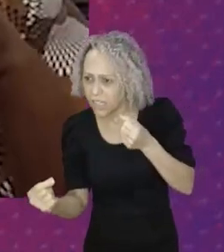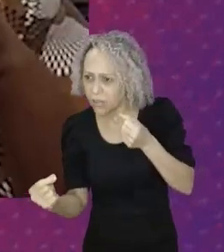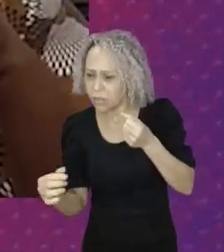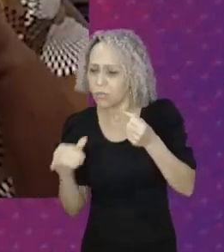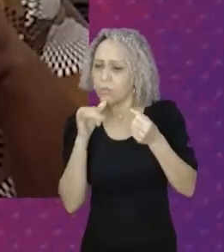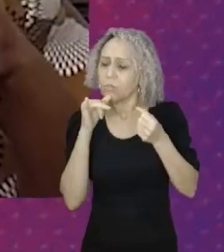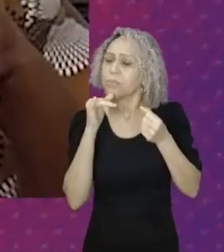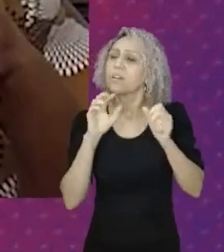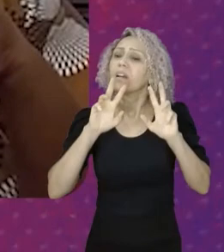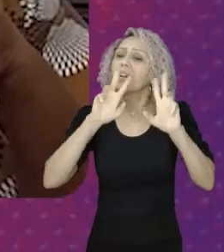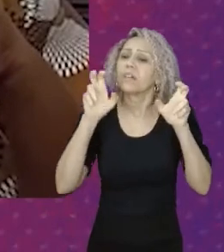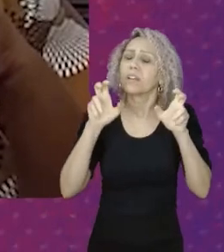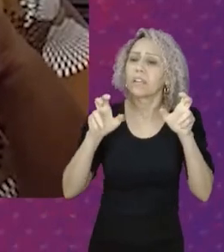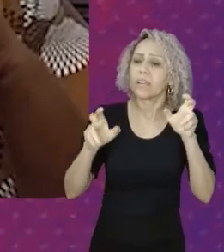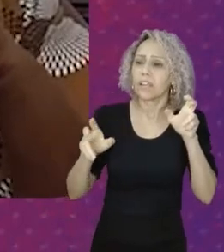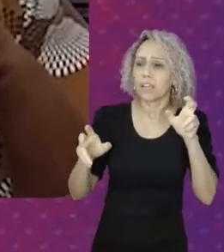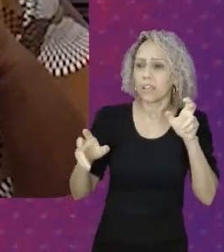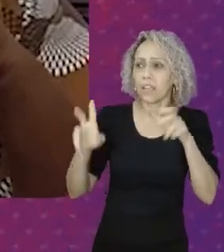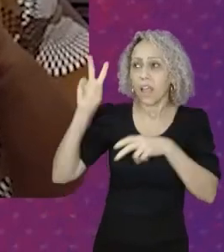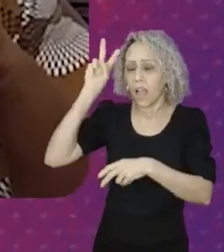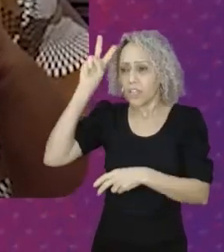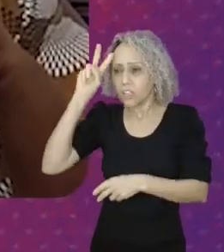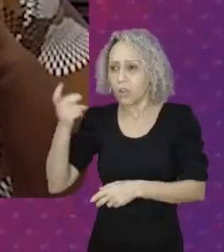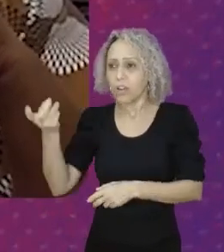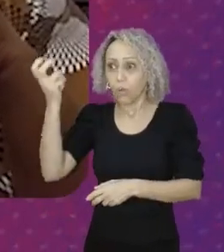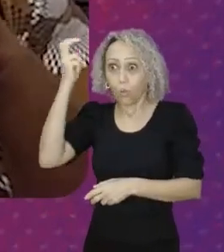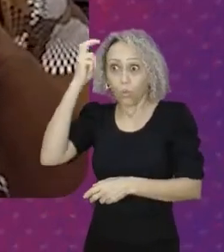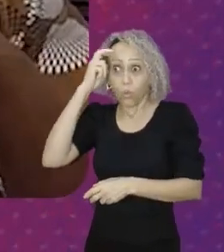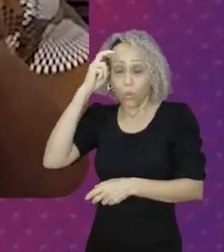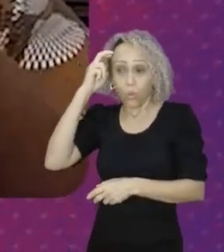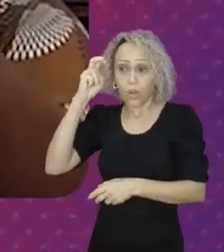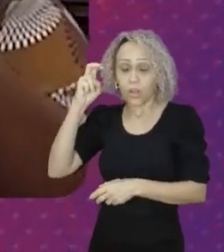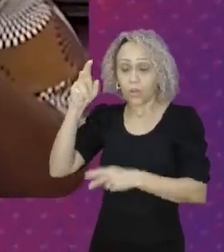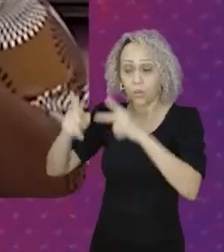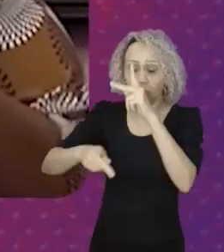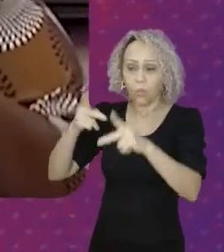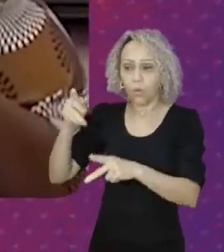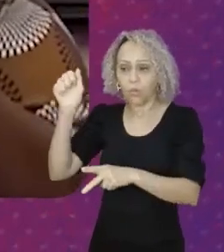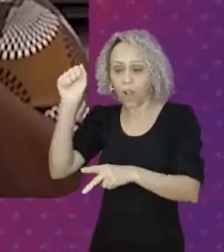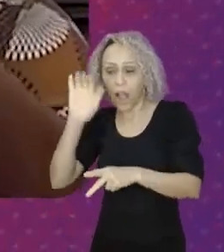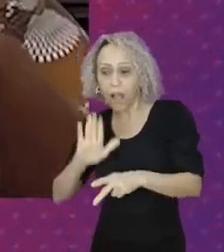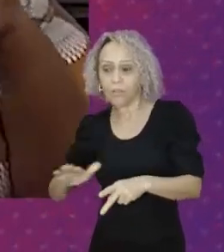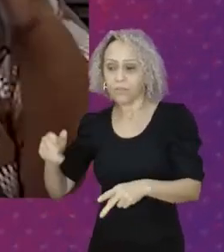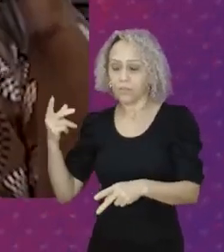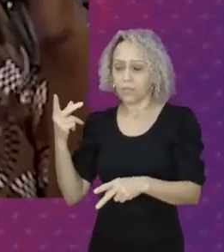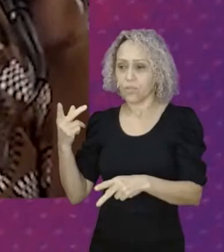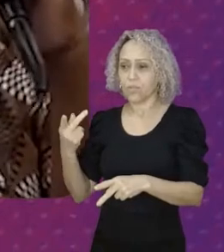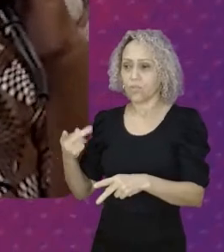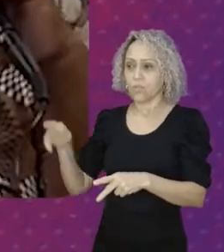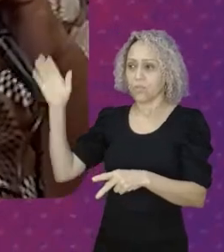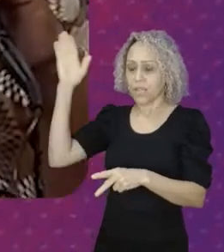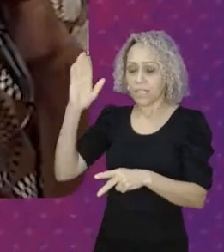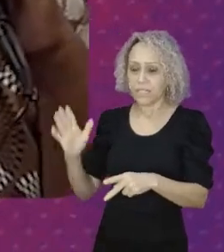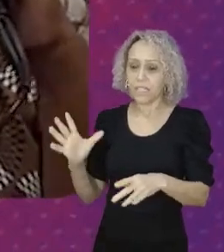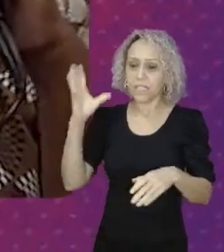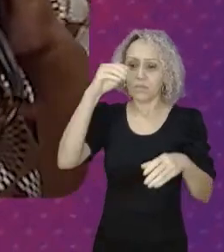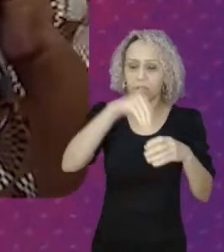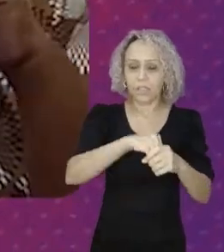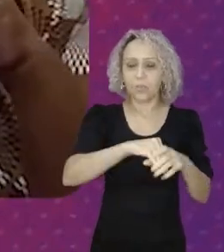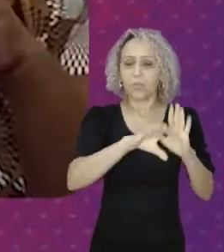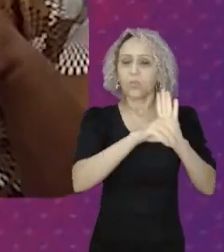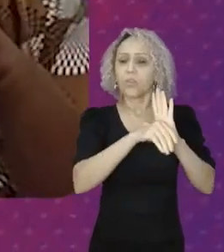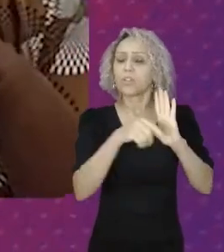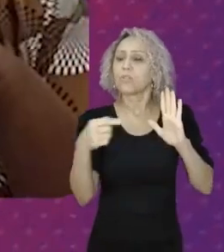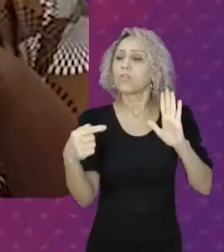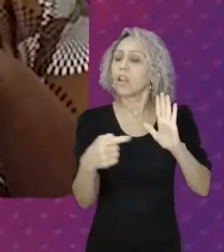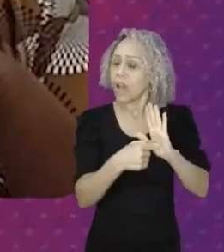a história e cultura dos africanos e dos afro-brasileiros nos currículos escolares, e um que diz que 20